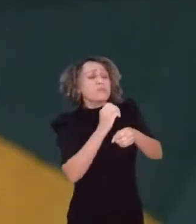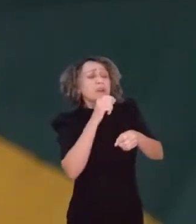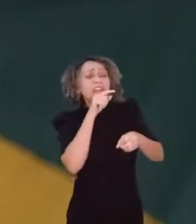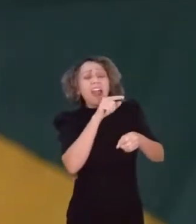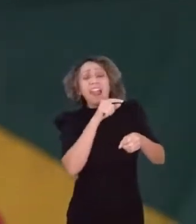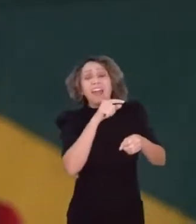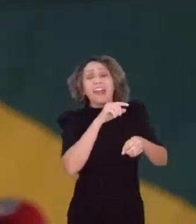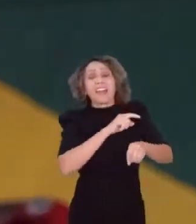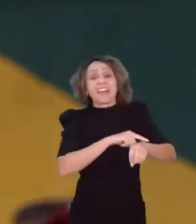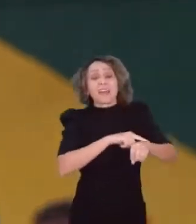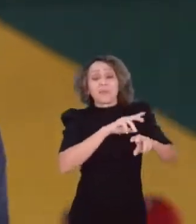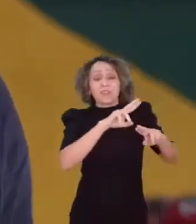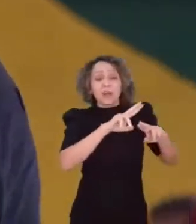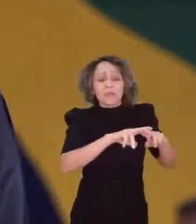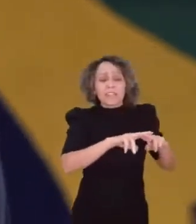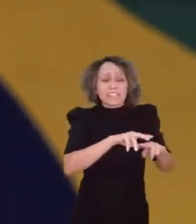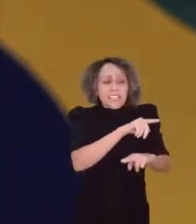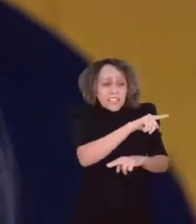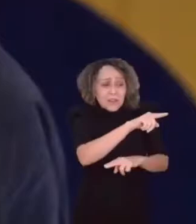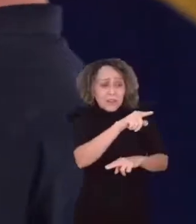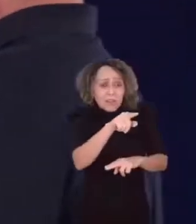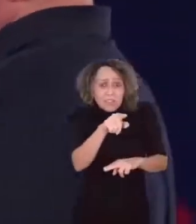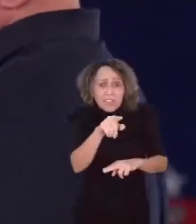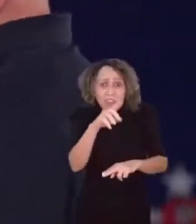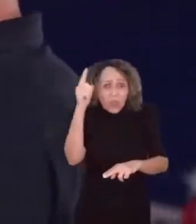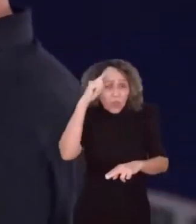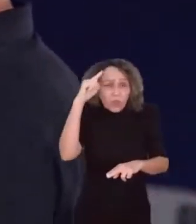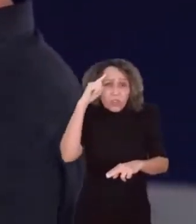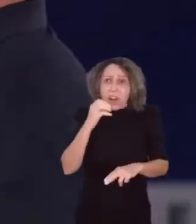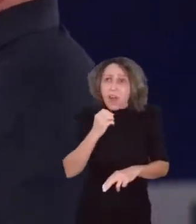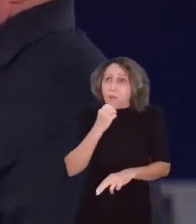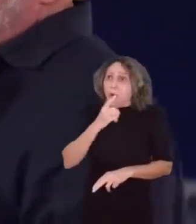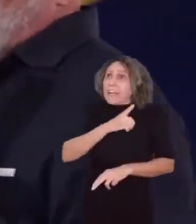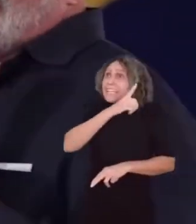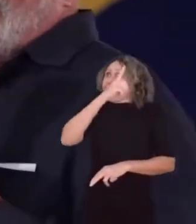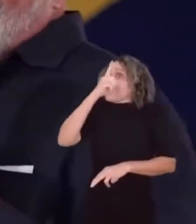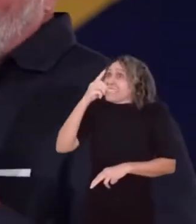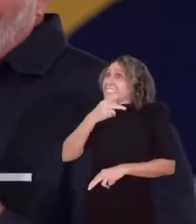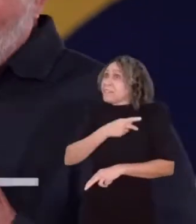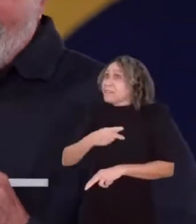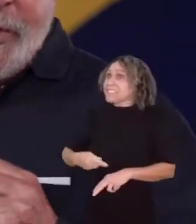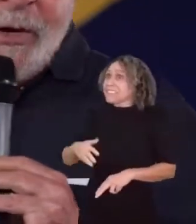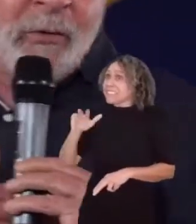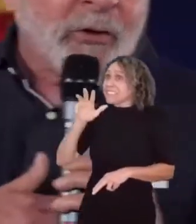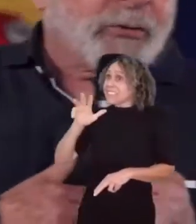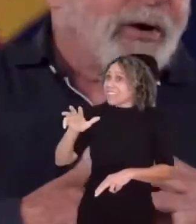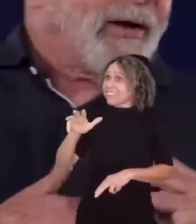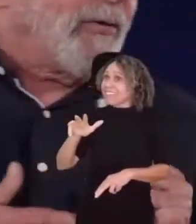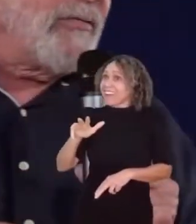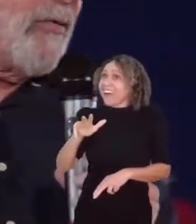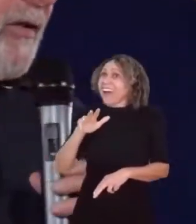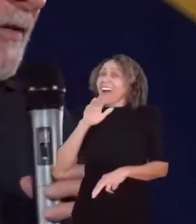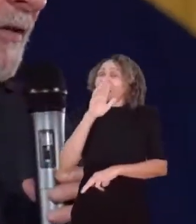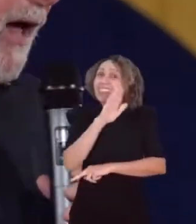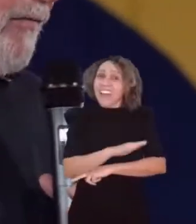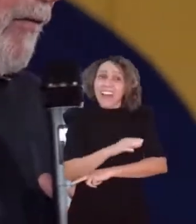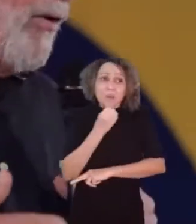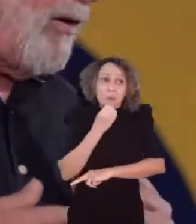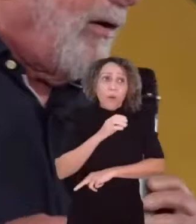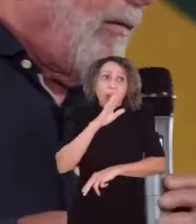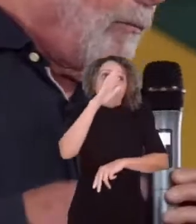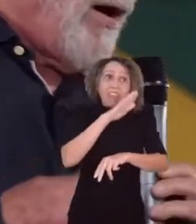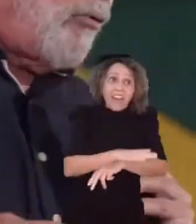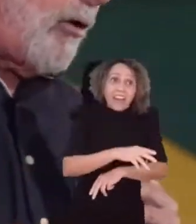2 horas, quando eu escutava boa tarde, presidente Lula. E todo dia, 7 horas da noite, 8 horas, quando vocês